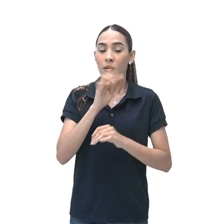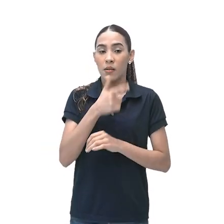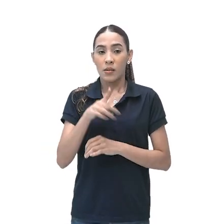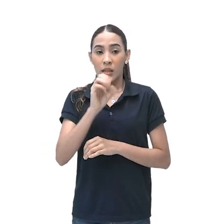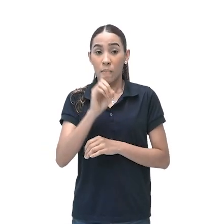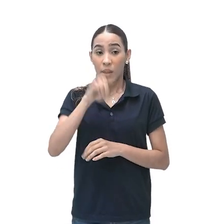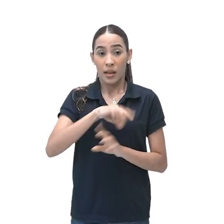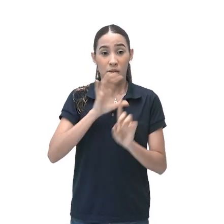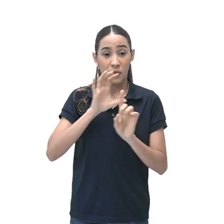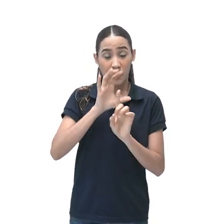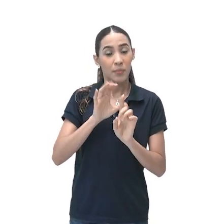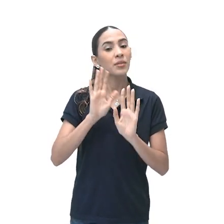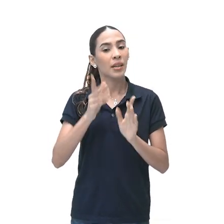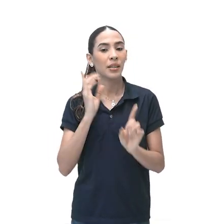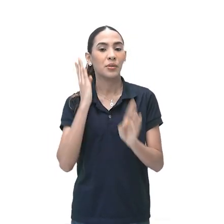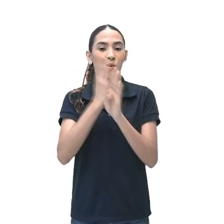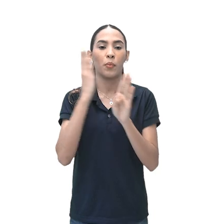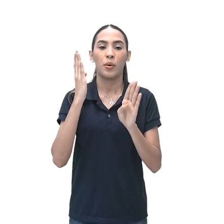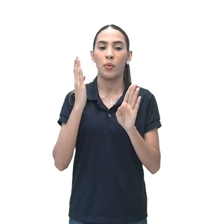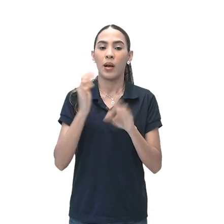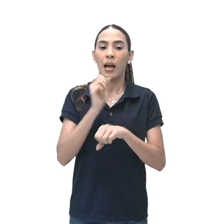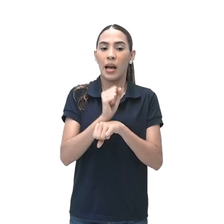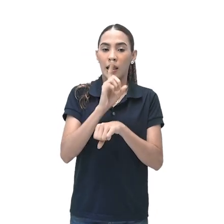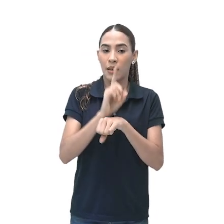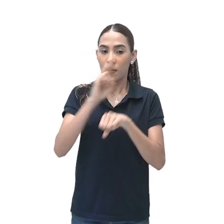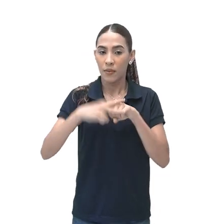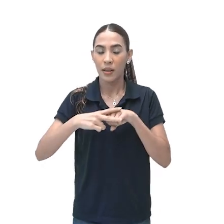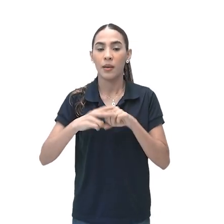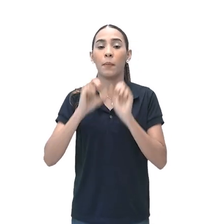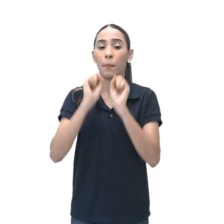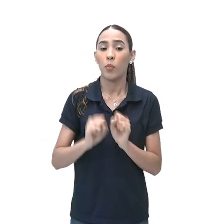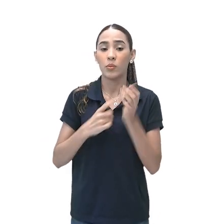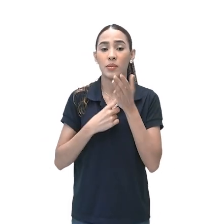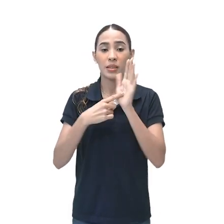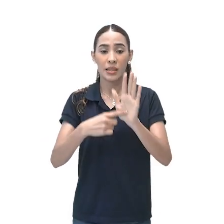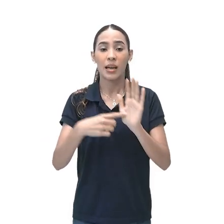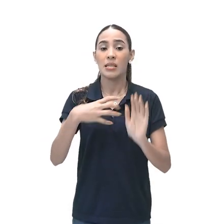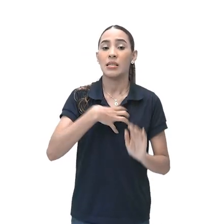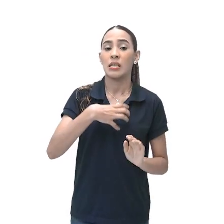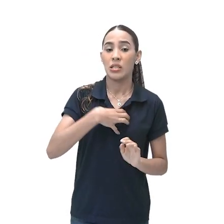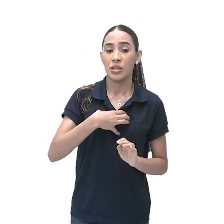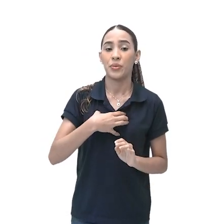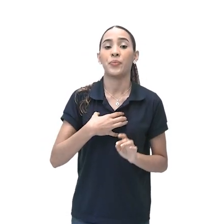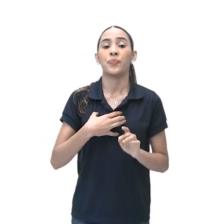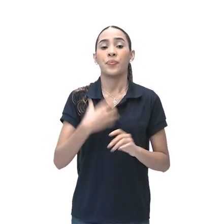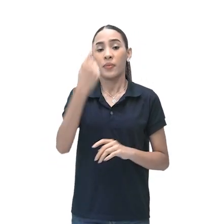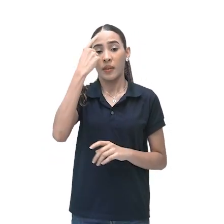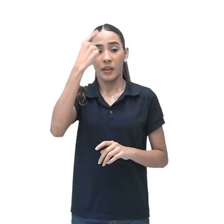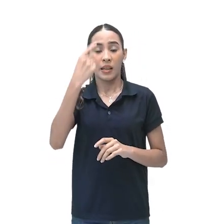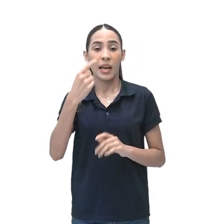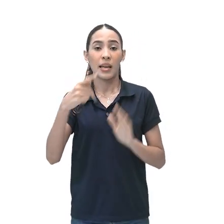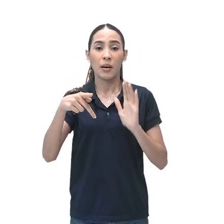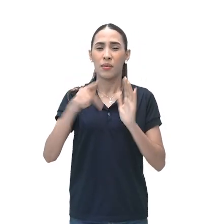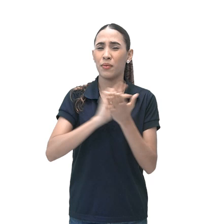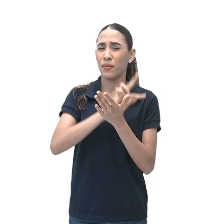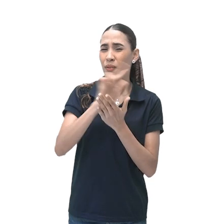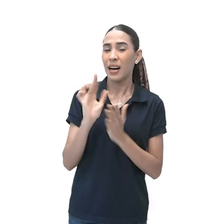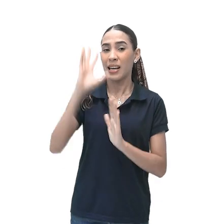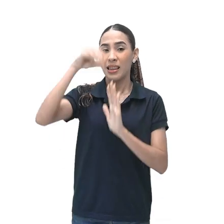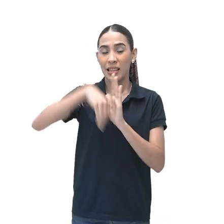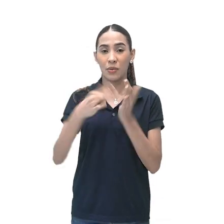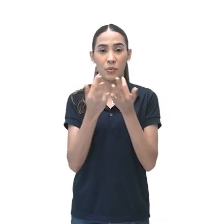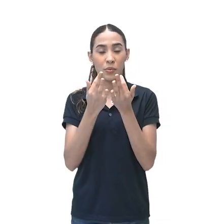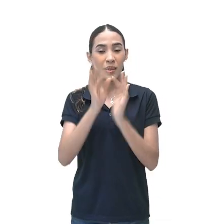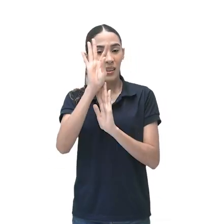um advérbio, a gente já descobriu que o advérbio ele pode trazer sentidos, ideias diversas para dentro